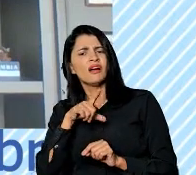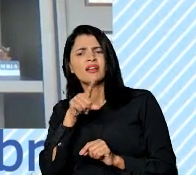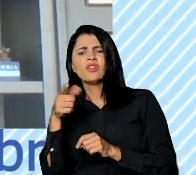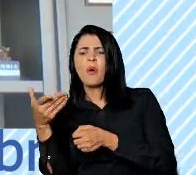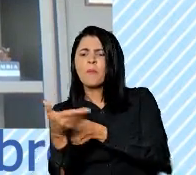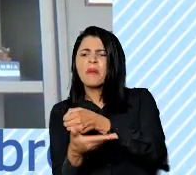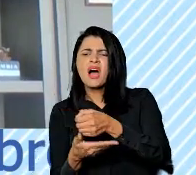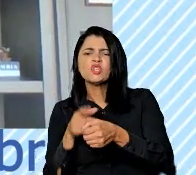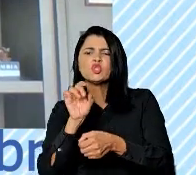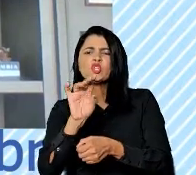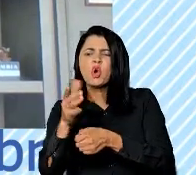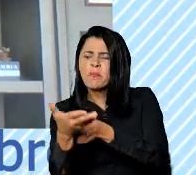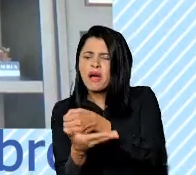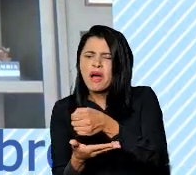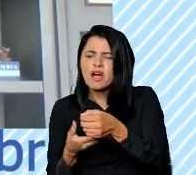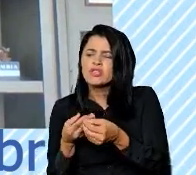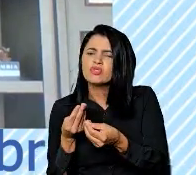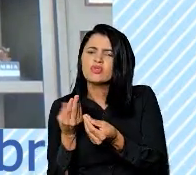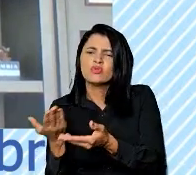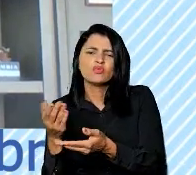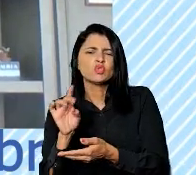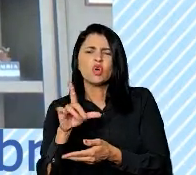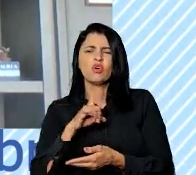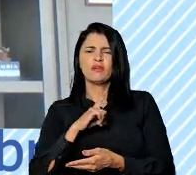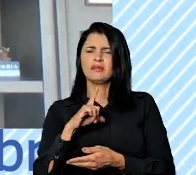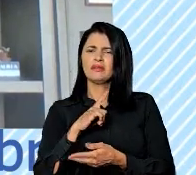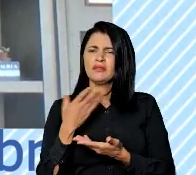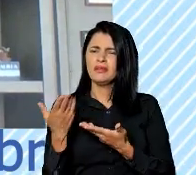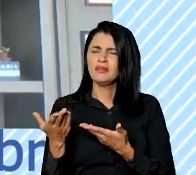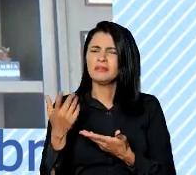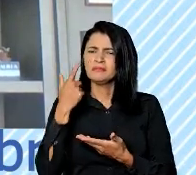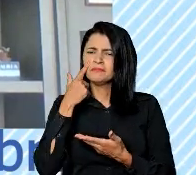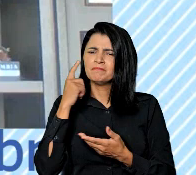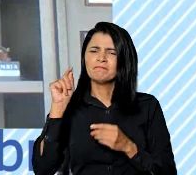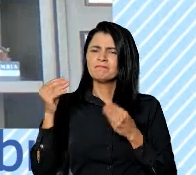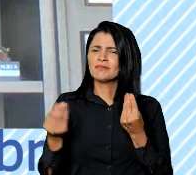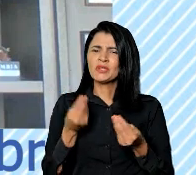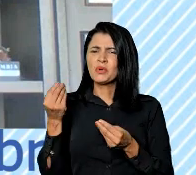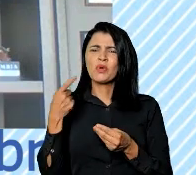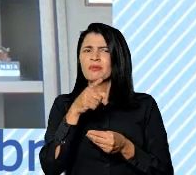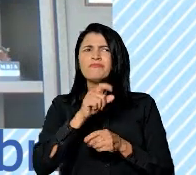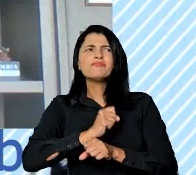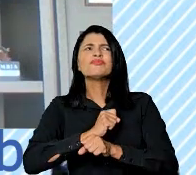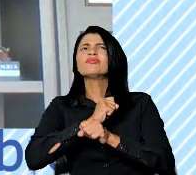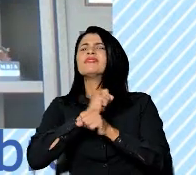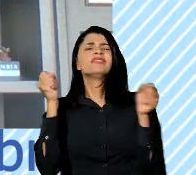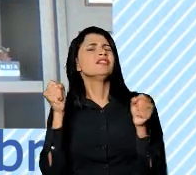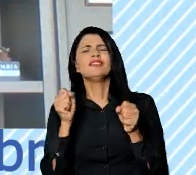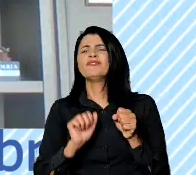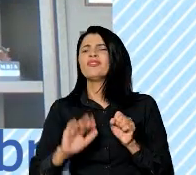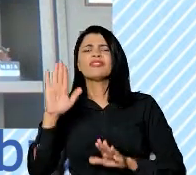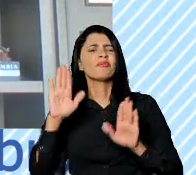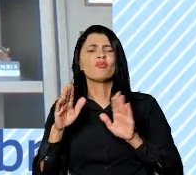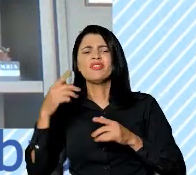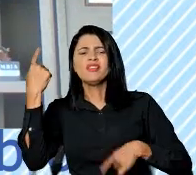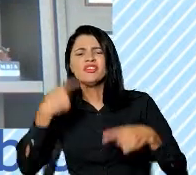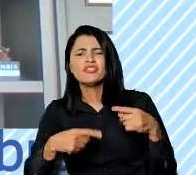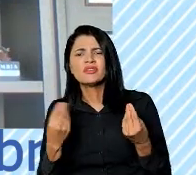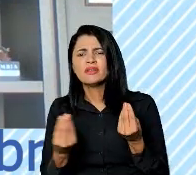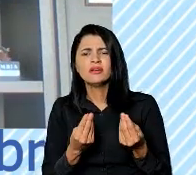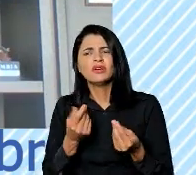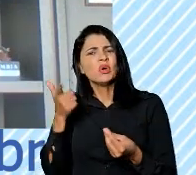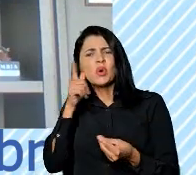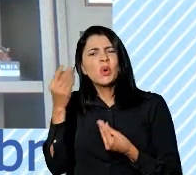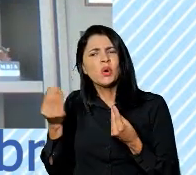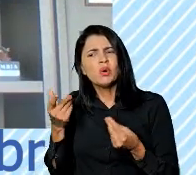básico para traçarem uma trajetória possível de se colocar no pleito político. Como nós vamos conseguir com que essas mulheres cheguem até a